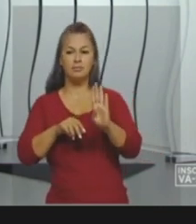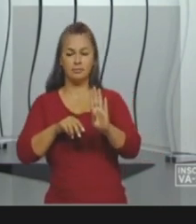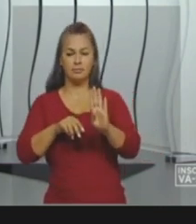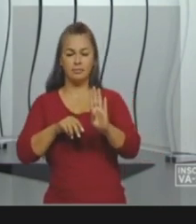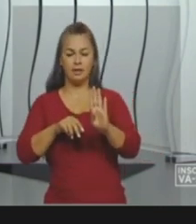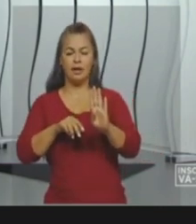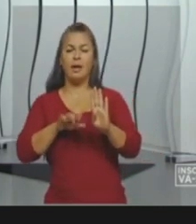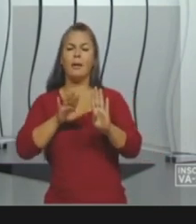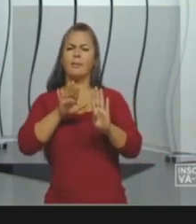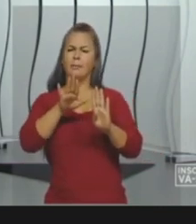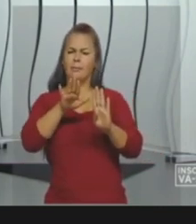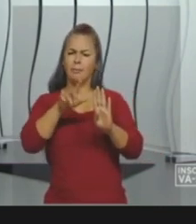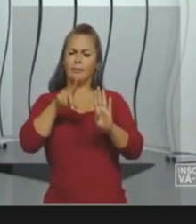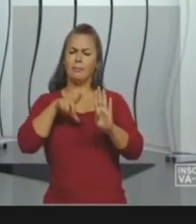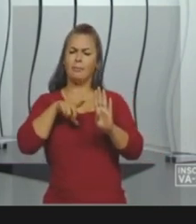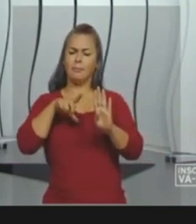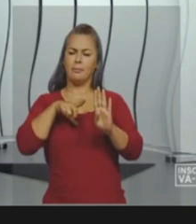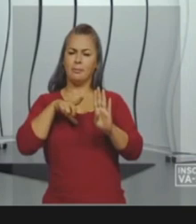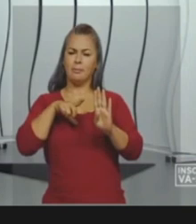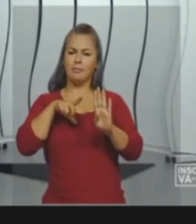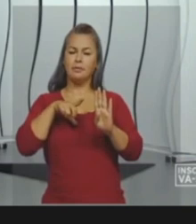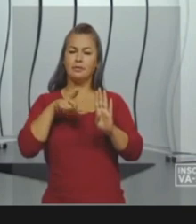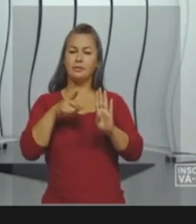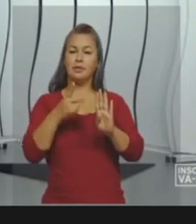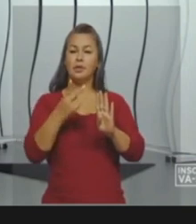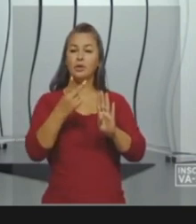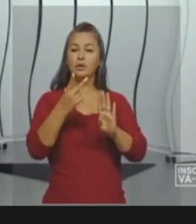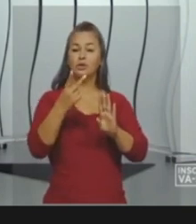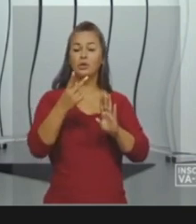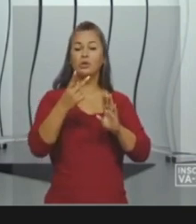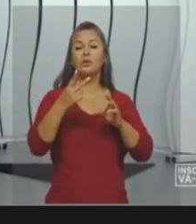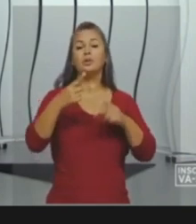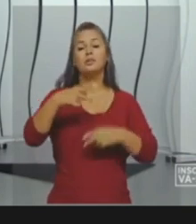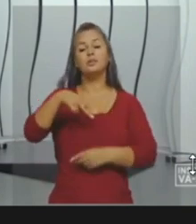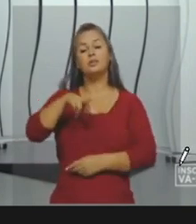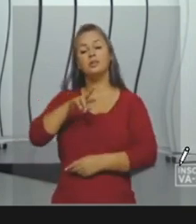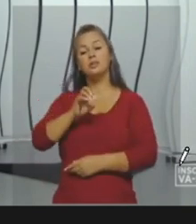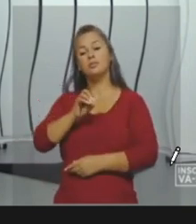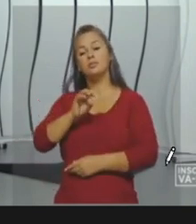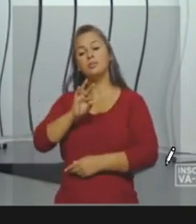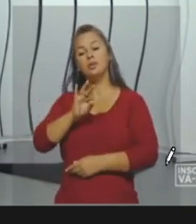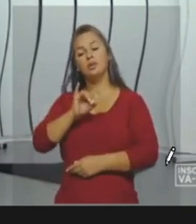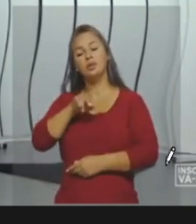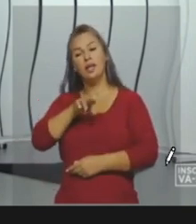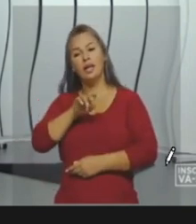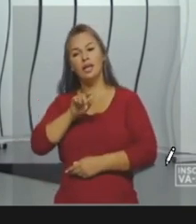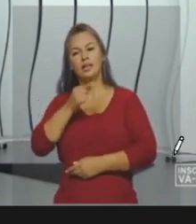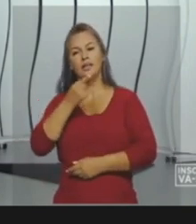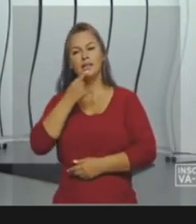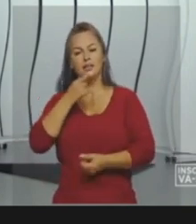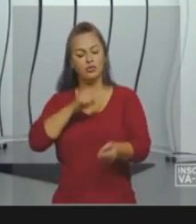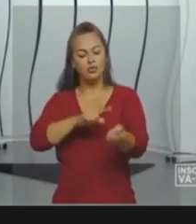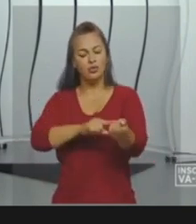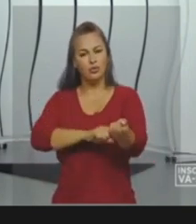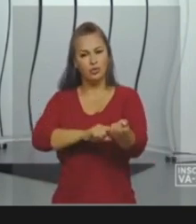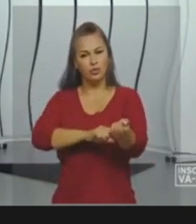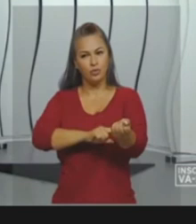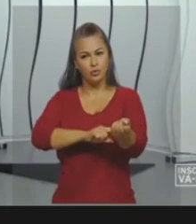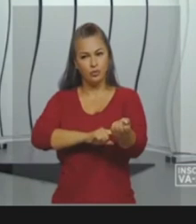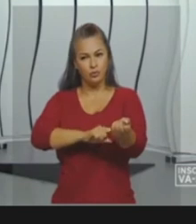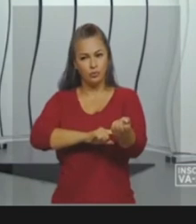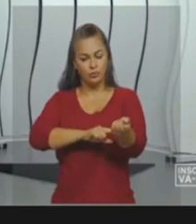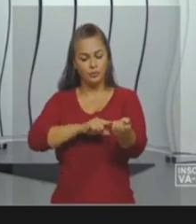tipos de proteínas que vão ajudar a gente a classificar o sangue. Essas proteínas estão lá, ó, do lado de fora da hemácia, agarrado na superfície da hemácia,